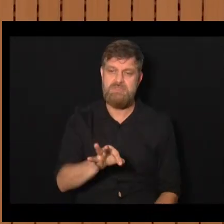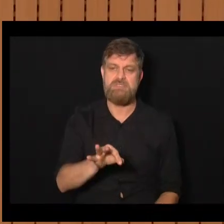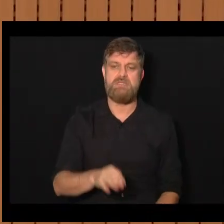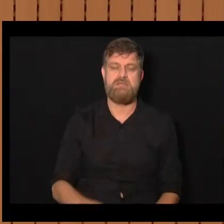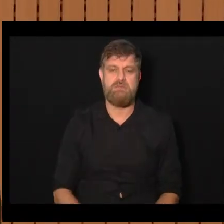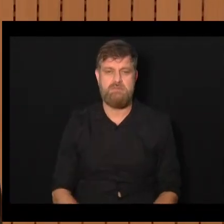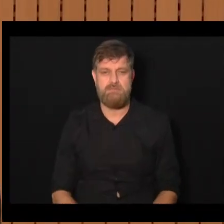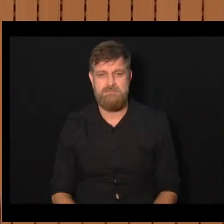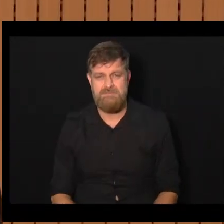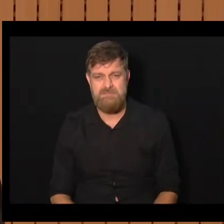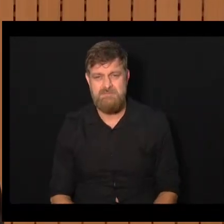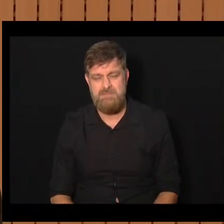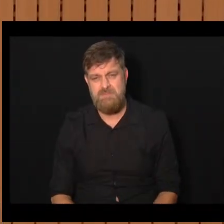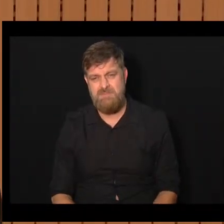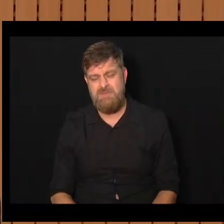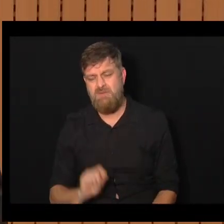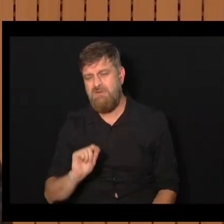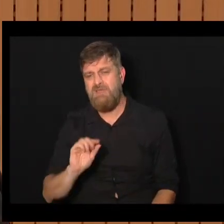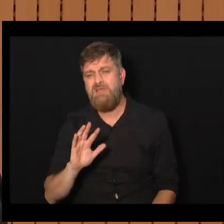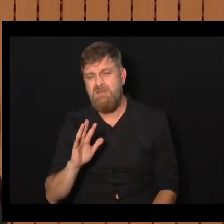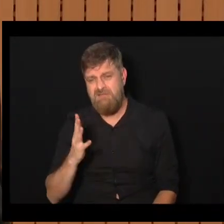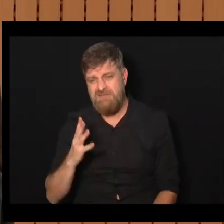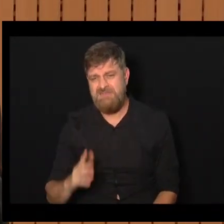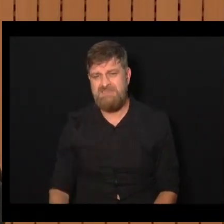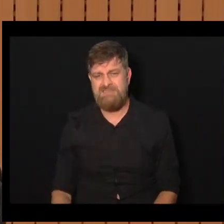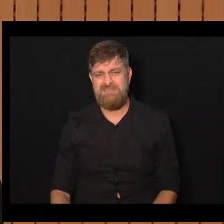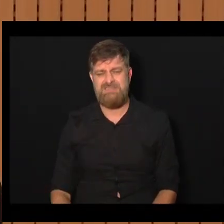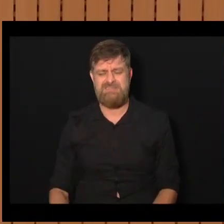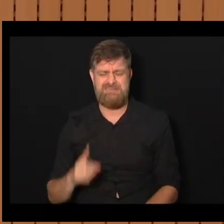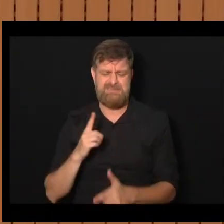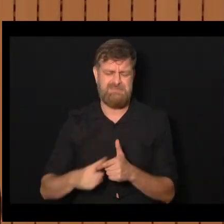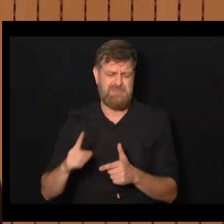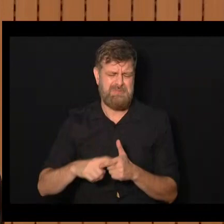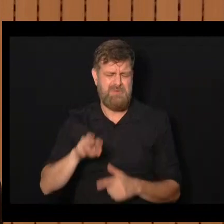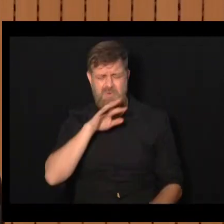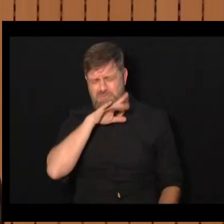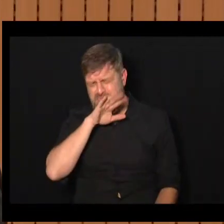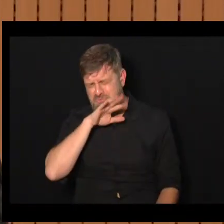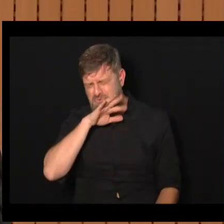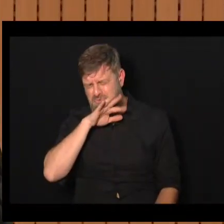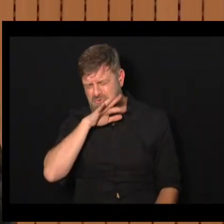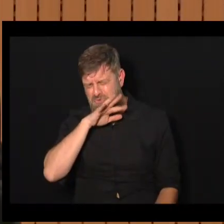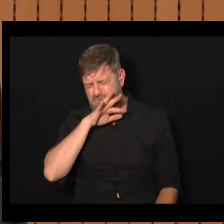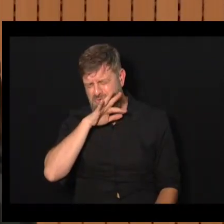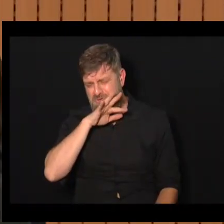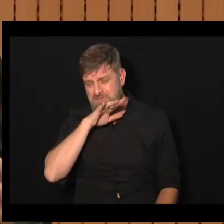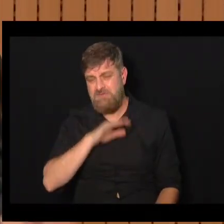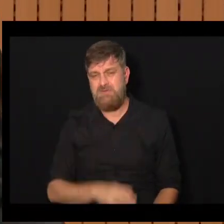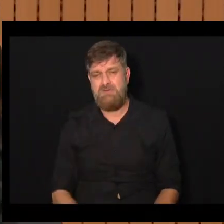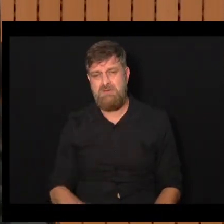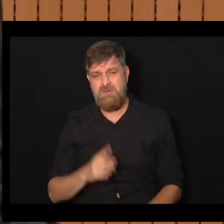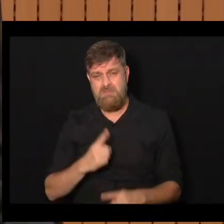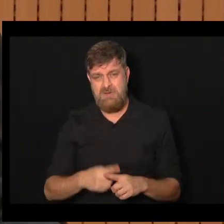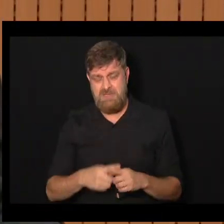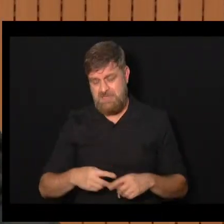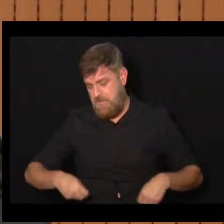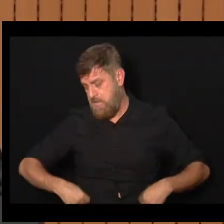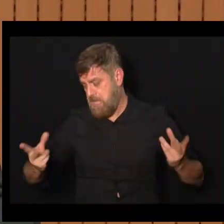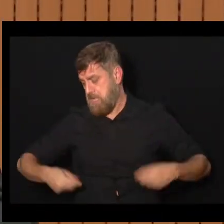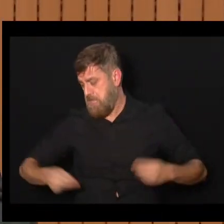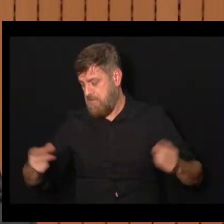25%. E isso traz uma consequência muito ruim para o município, porque o gasto é feito